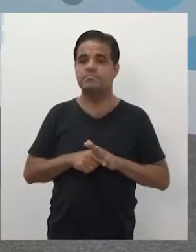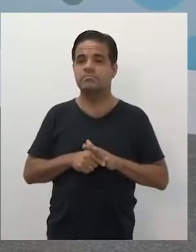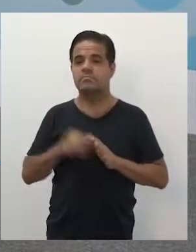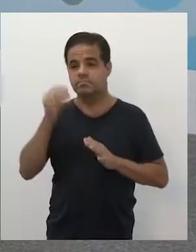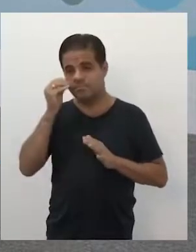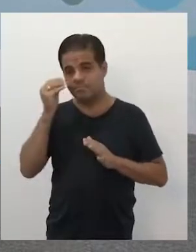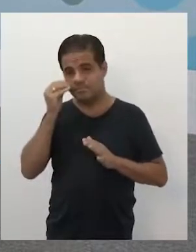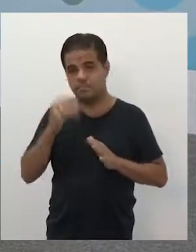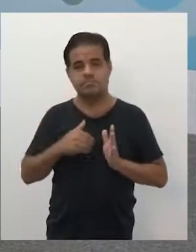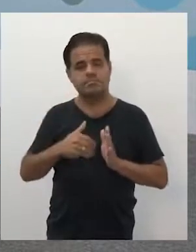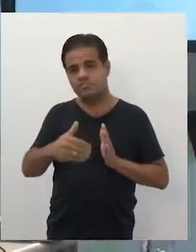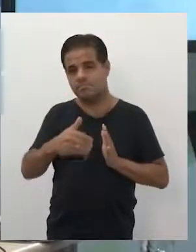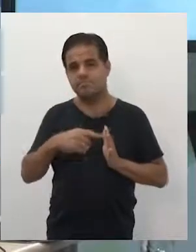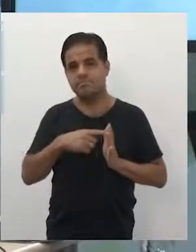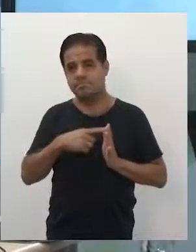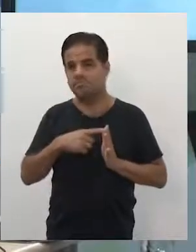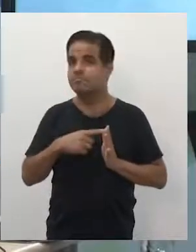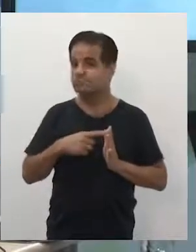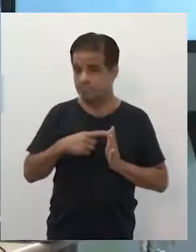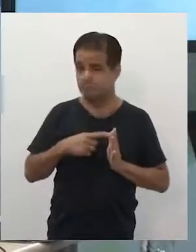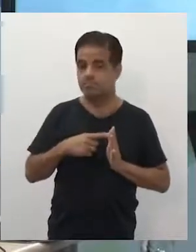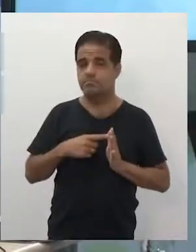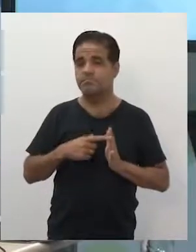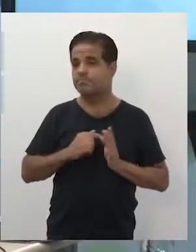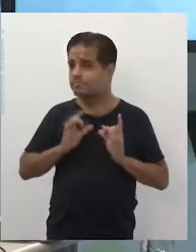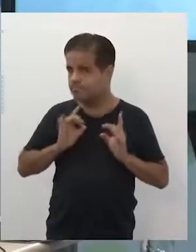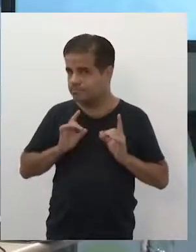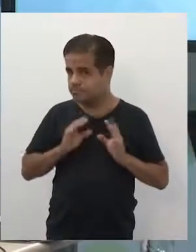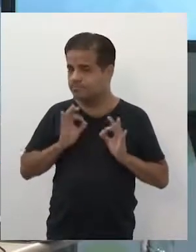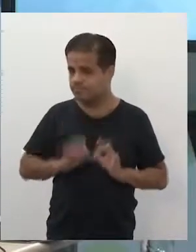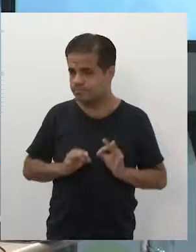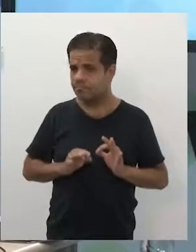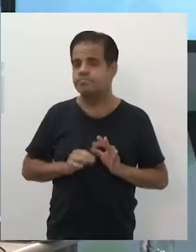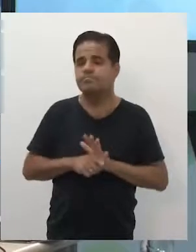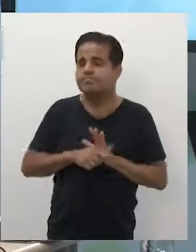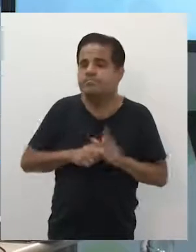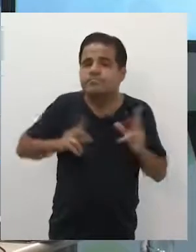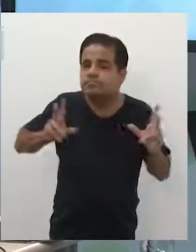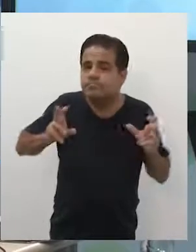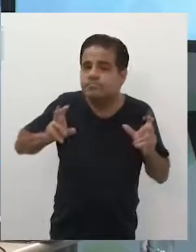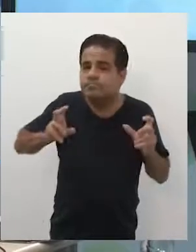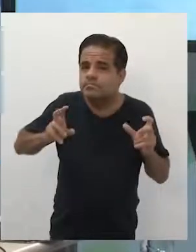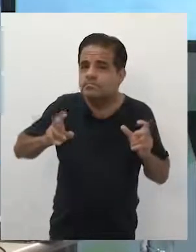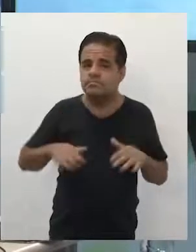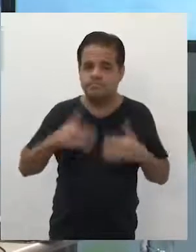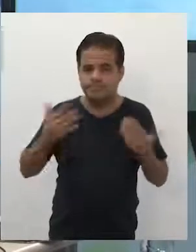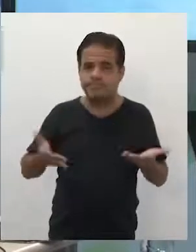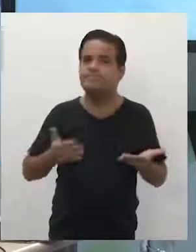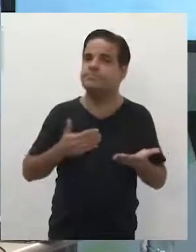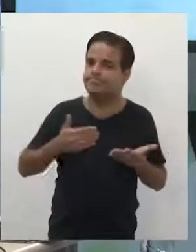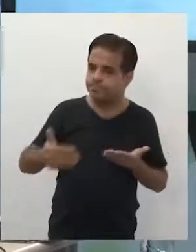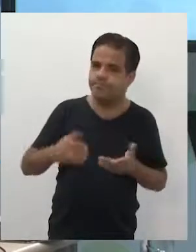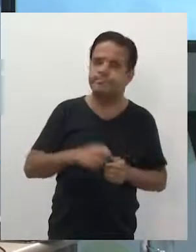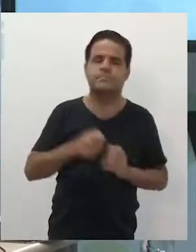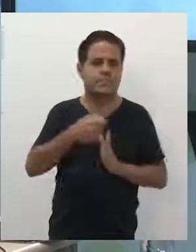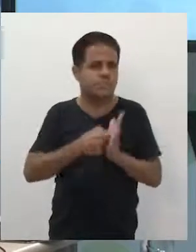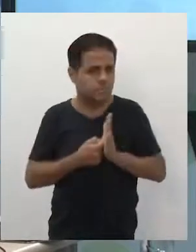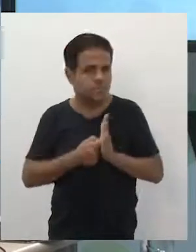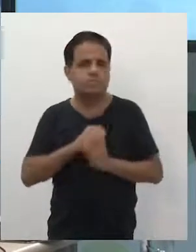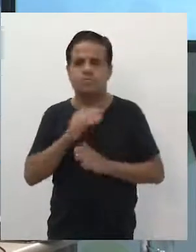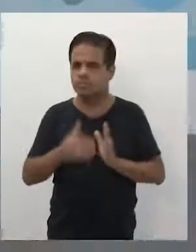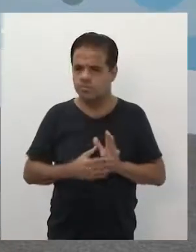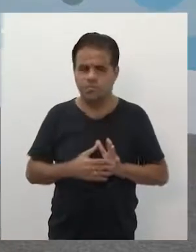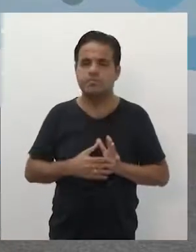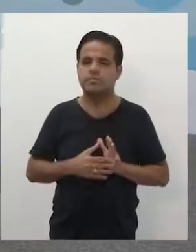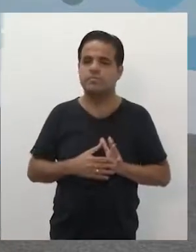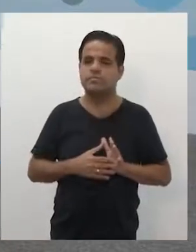evitar aí o Wikipedia, tá bom? Fontes específicas mesmo sobre esse assunto. E aí vão fazendo anotações, tá? Não